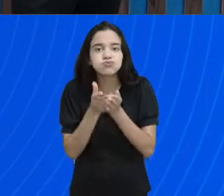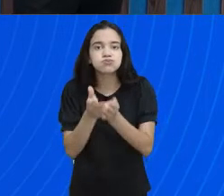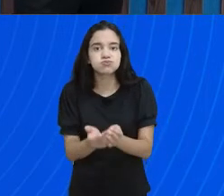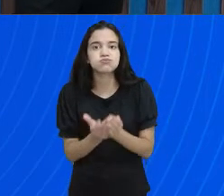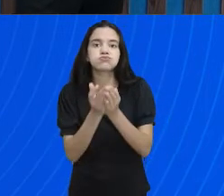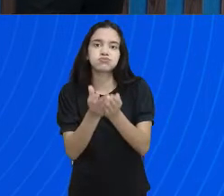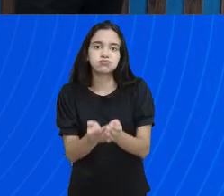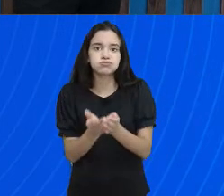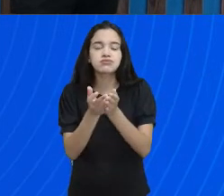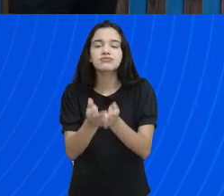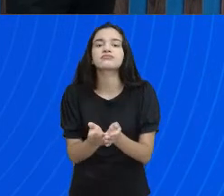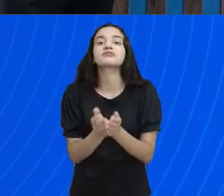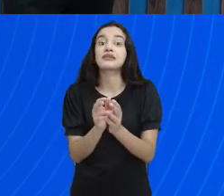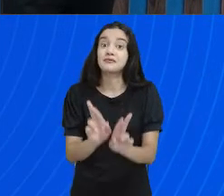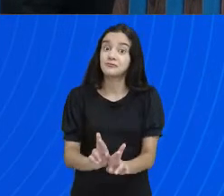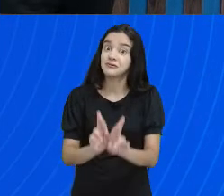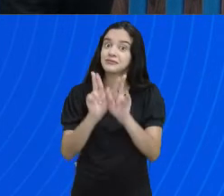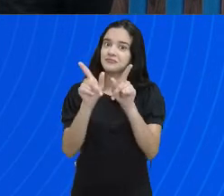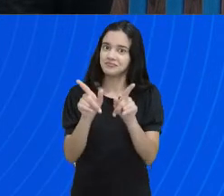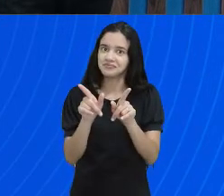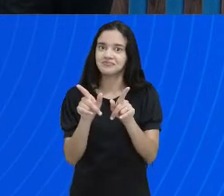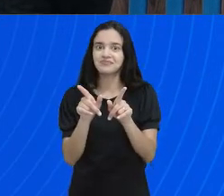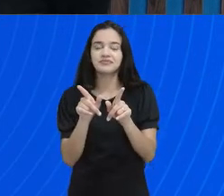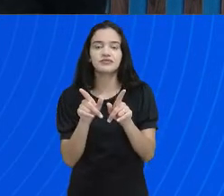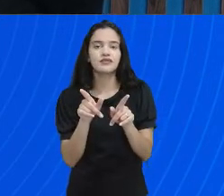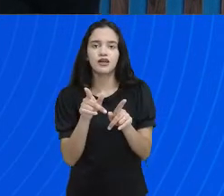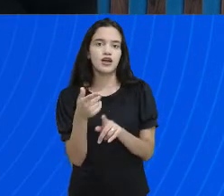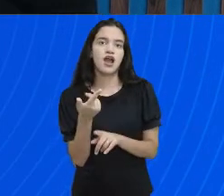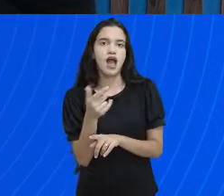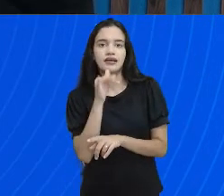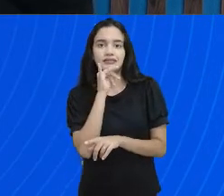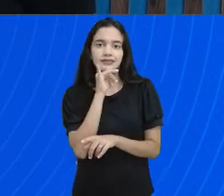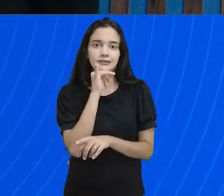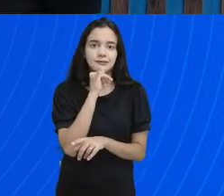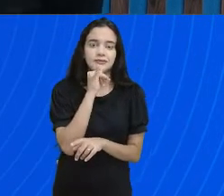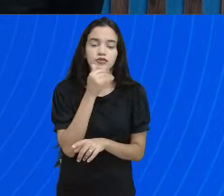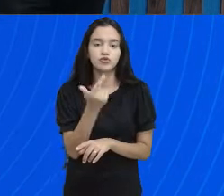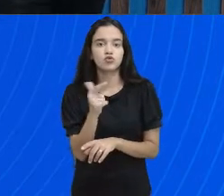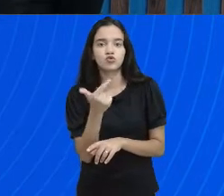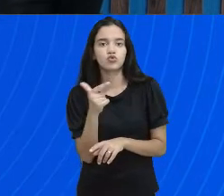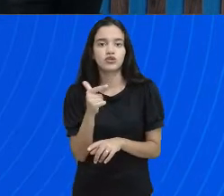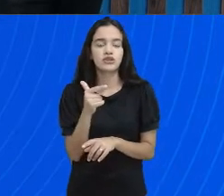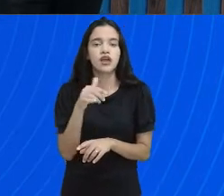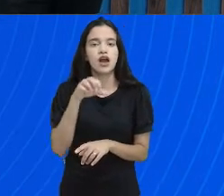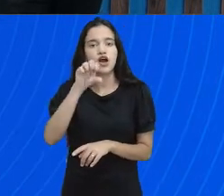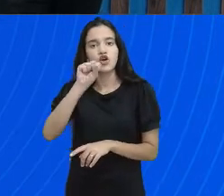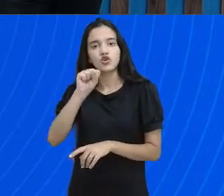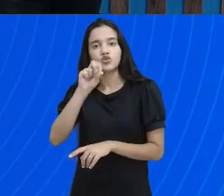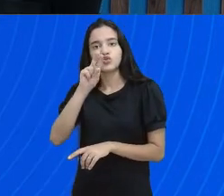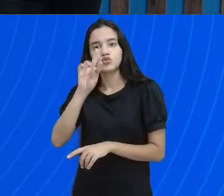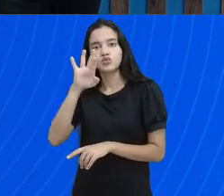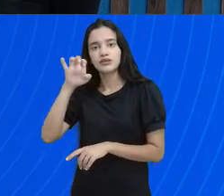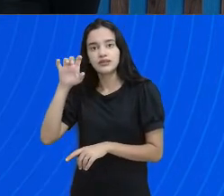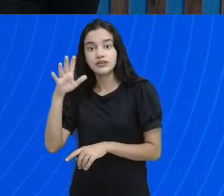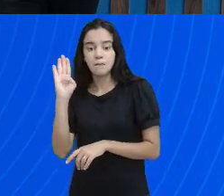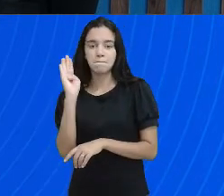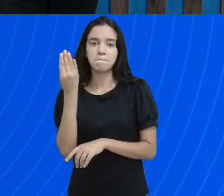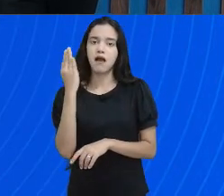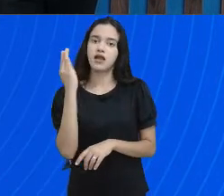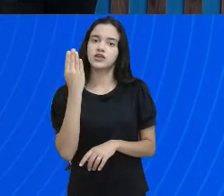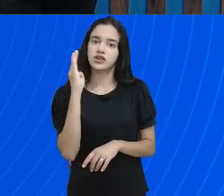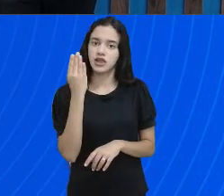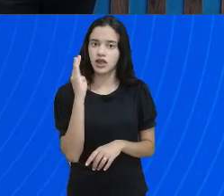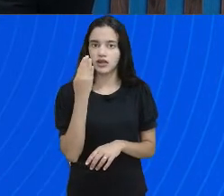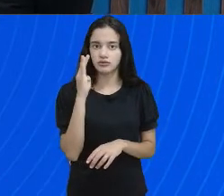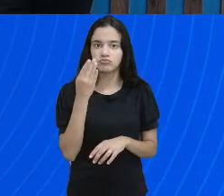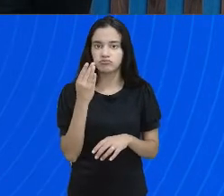formatos, Outra né? dimensão, né? Outra dimensão. A gente não tinha, por exemplo, suítes nem todas as coisas que tem nos navios,